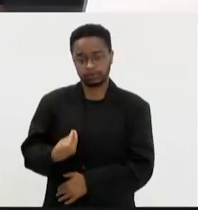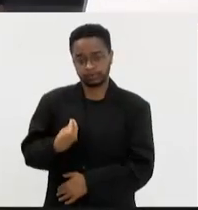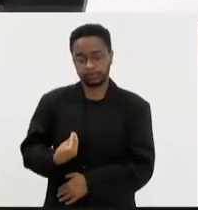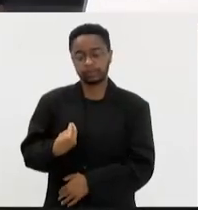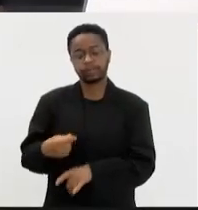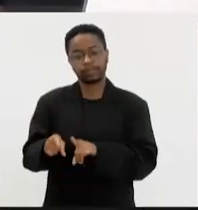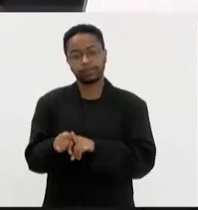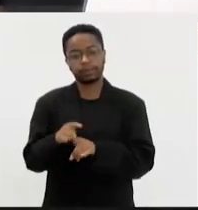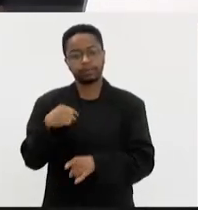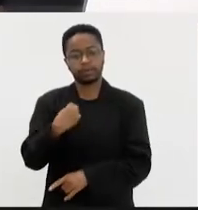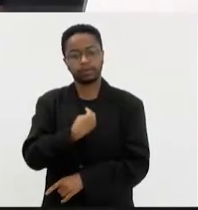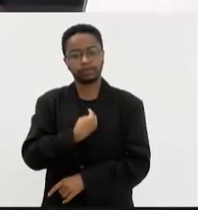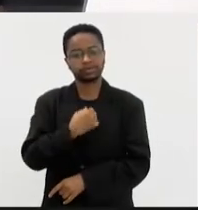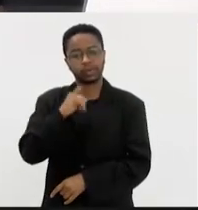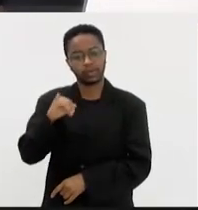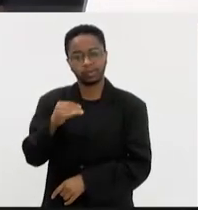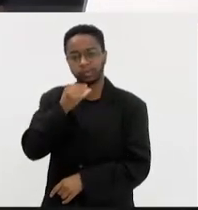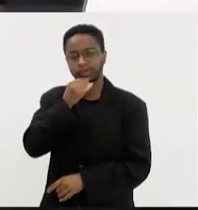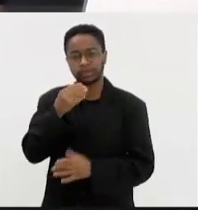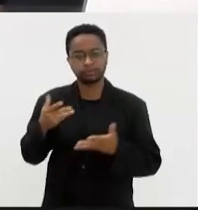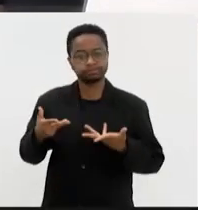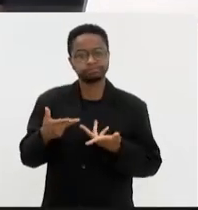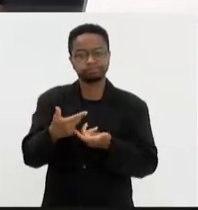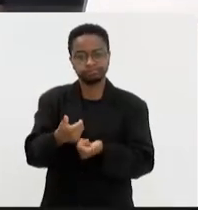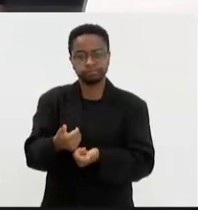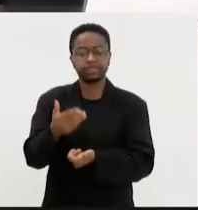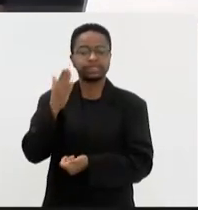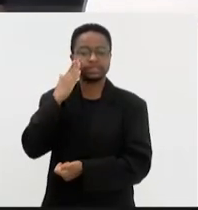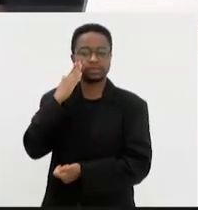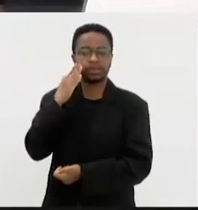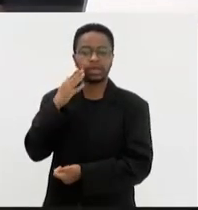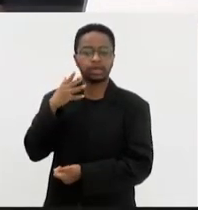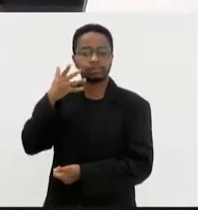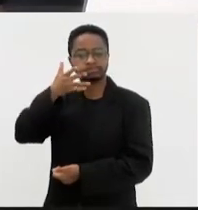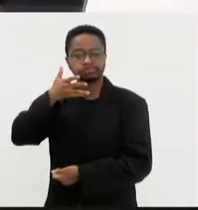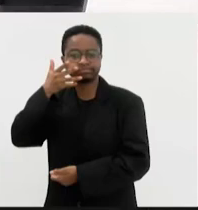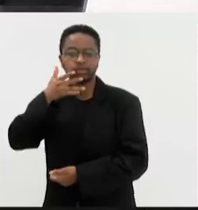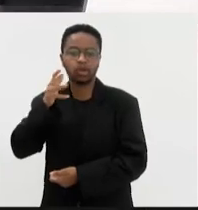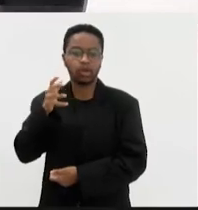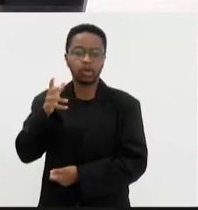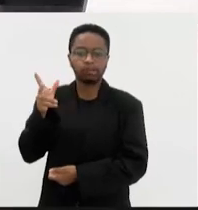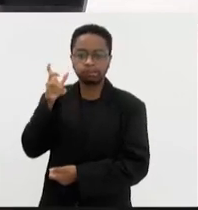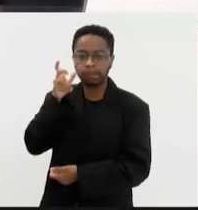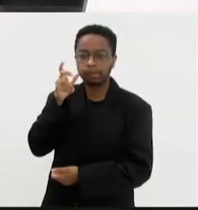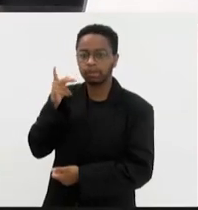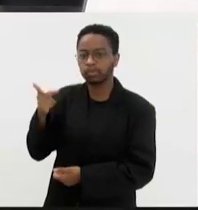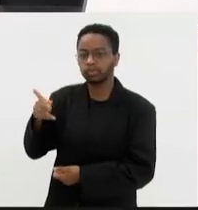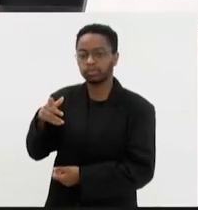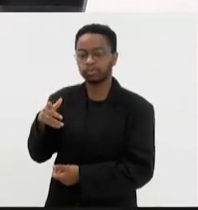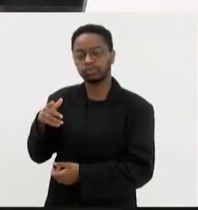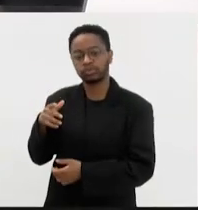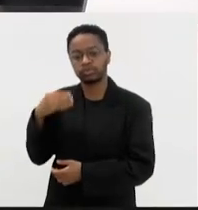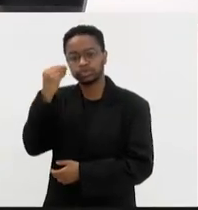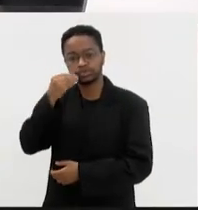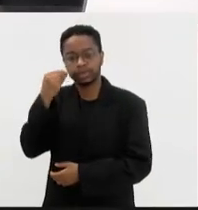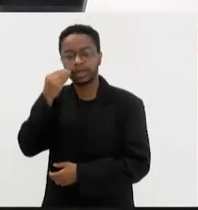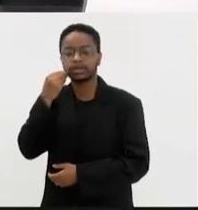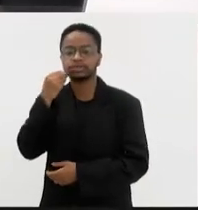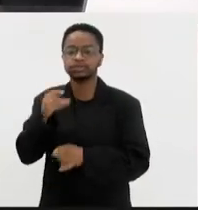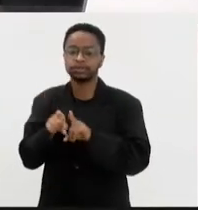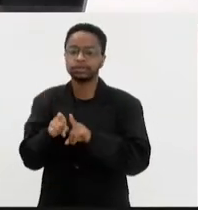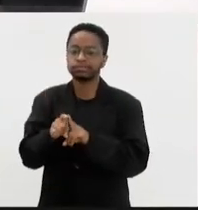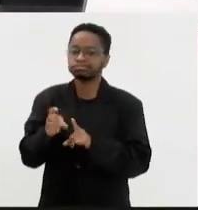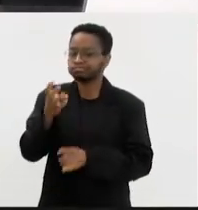oportunidade inclusive de ouvir a sua exposição aprender com vossa excelência e est aqui ladeando